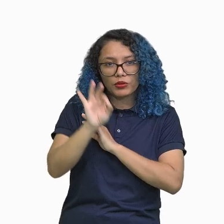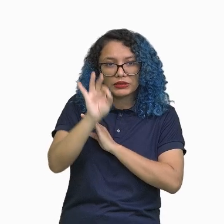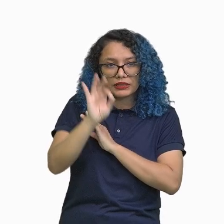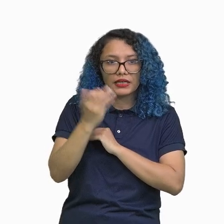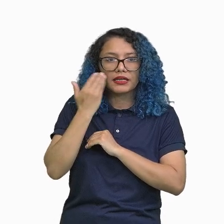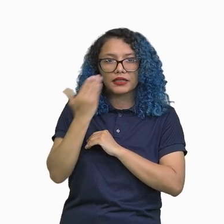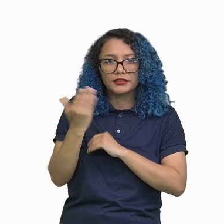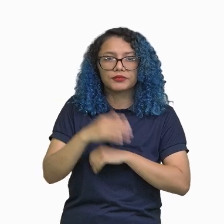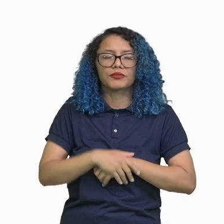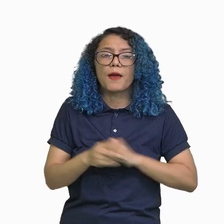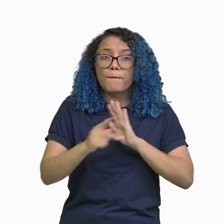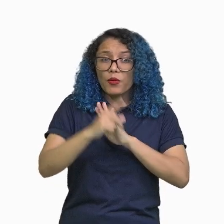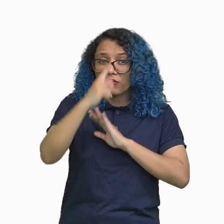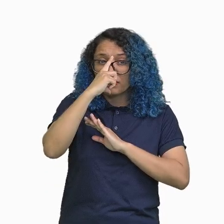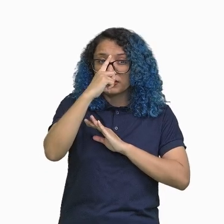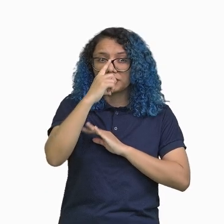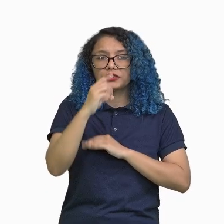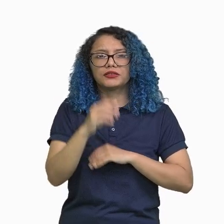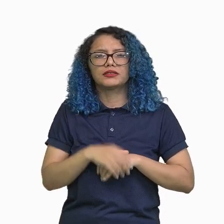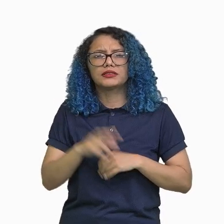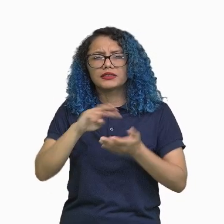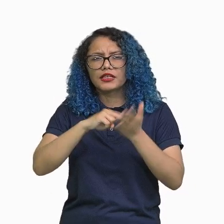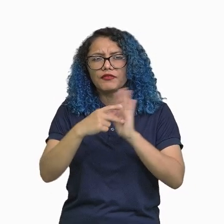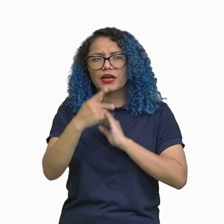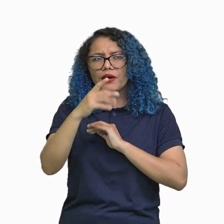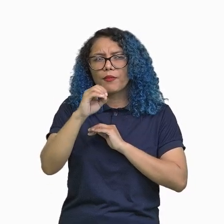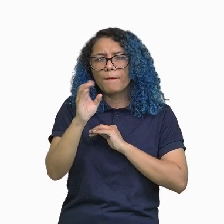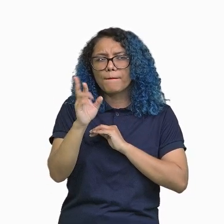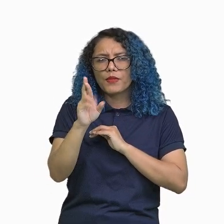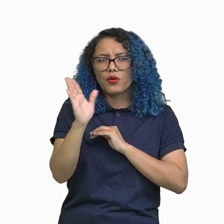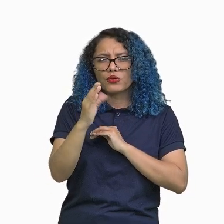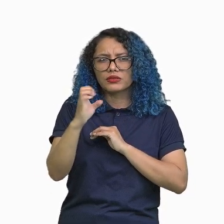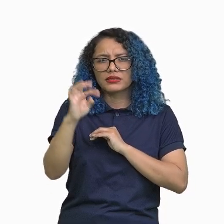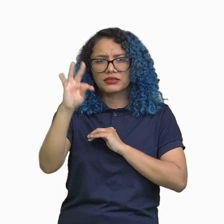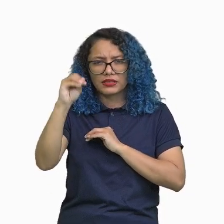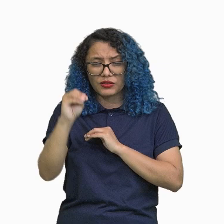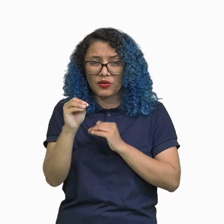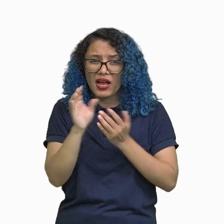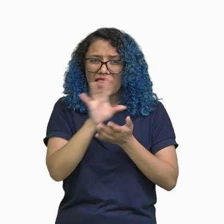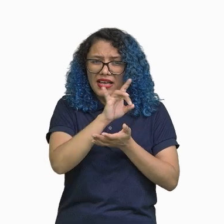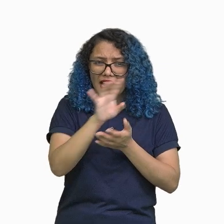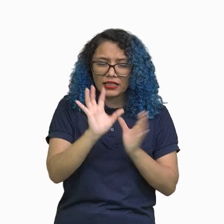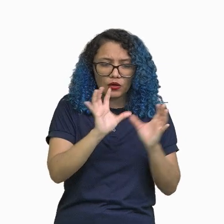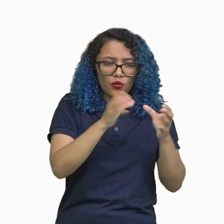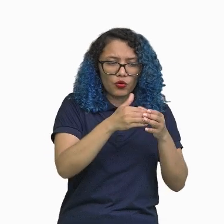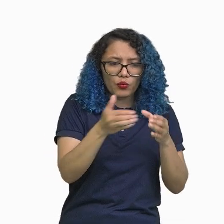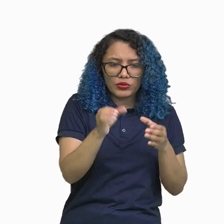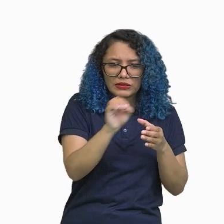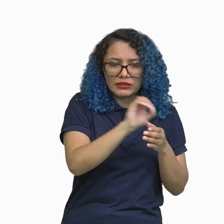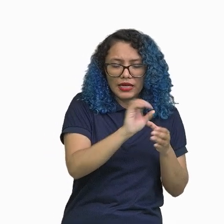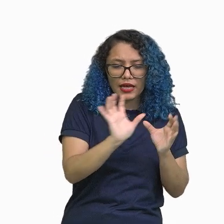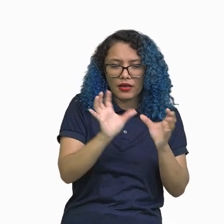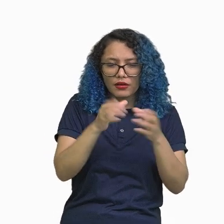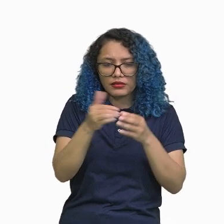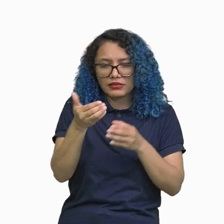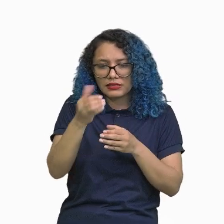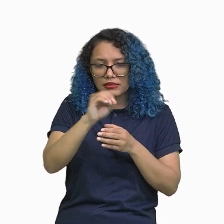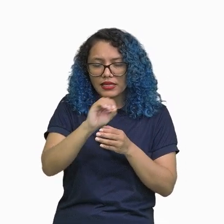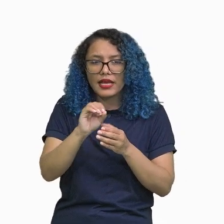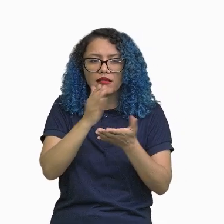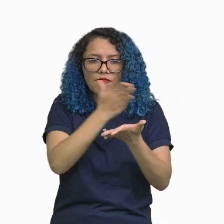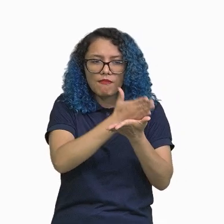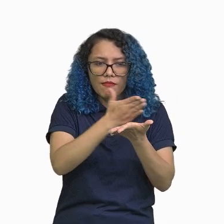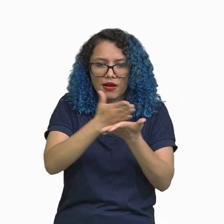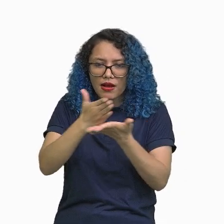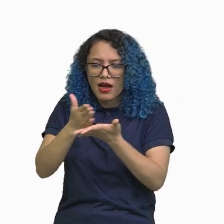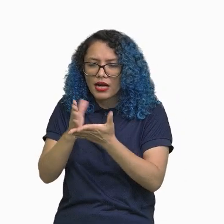percento, significando porcento, a cada centena, ou seja, o símbolo significa partes em 100.